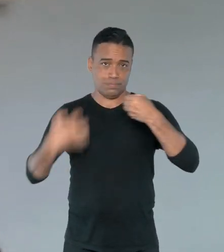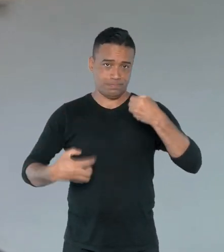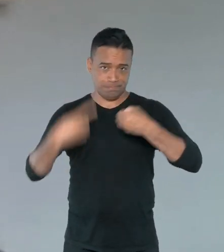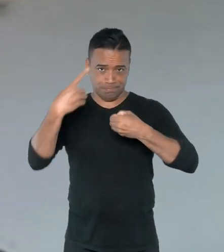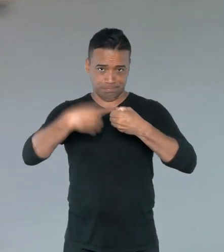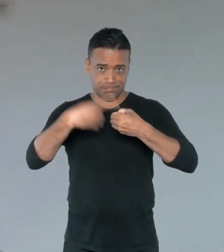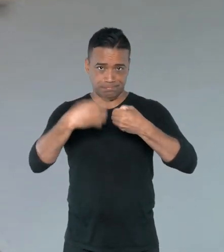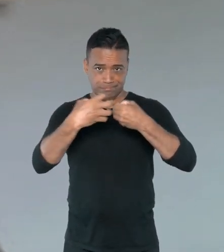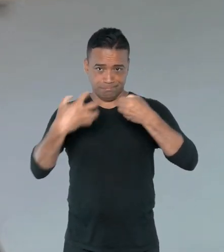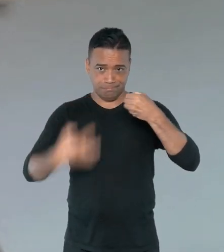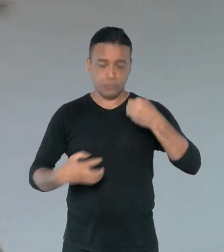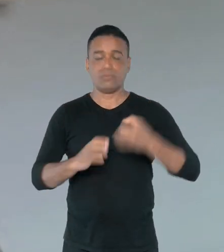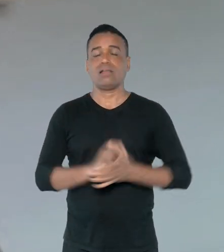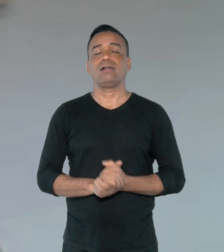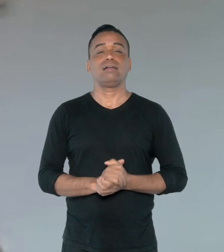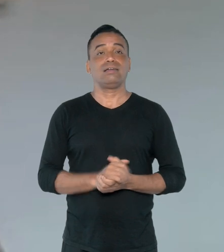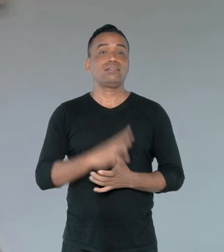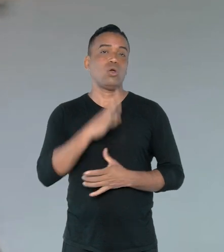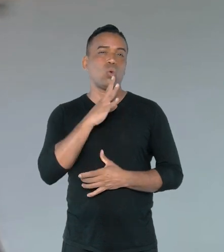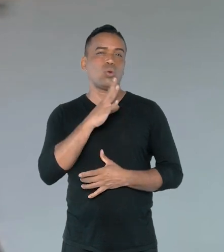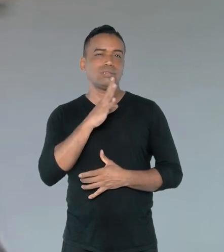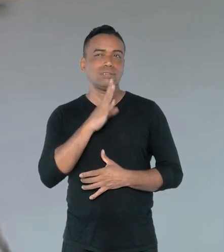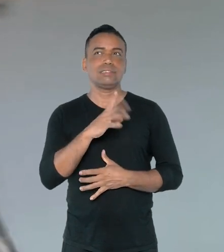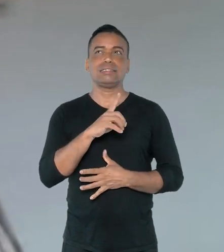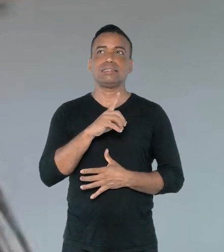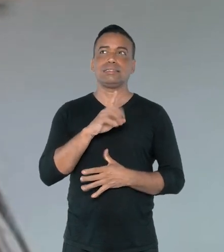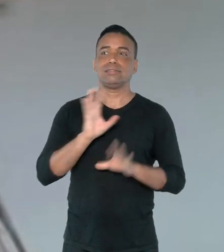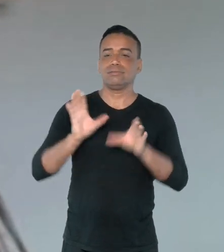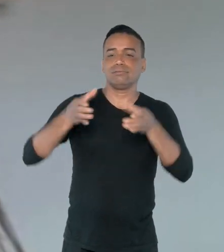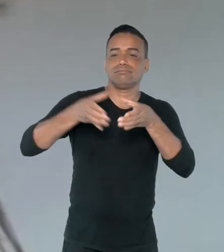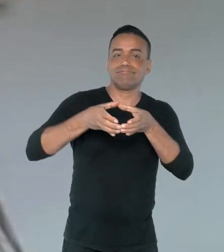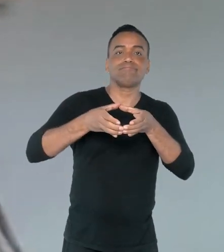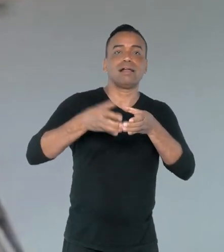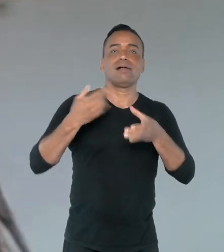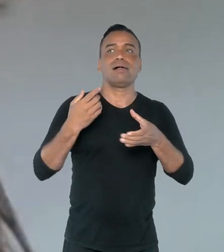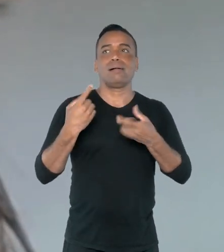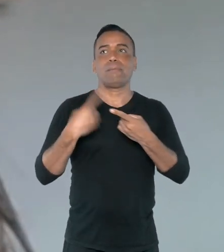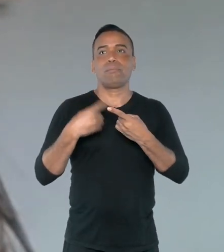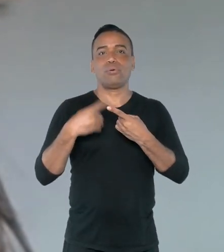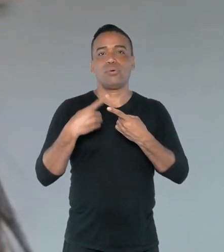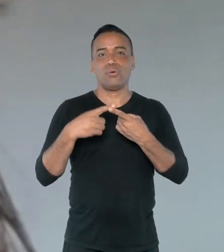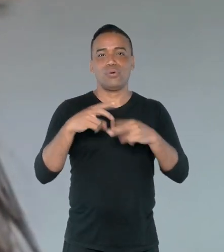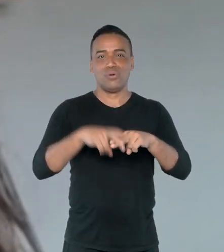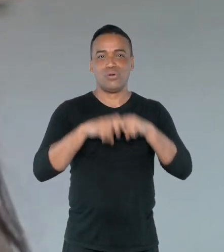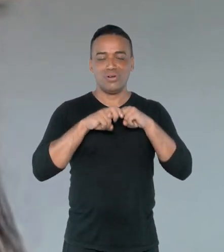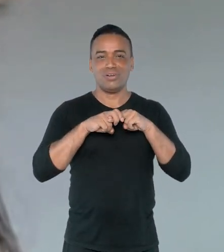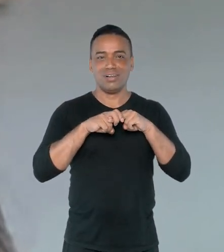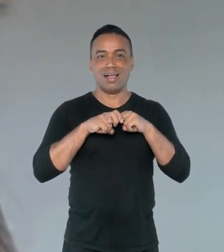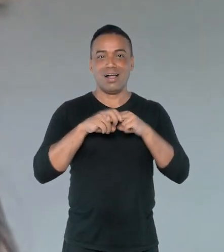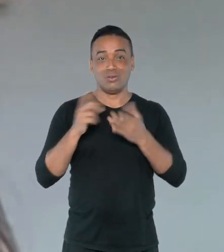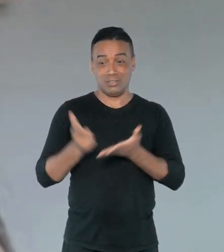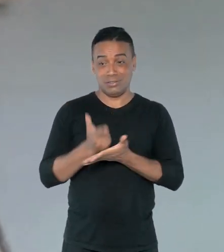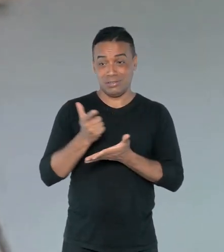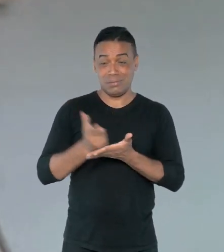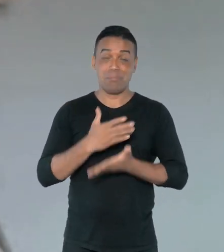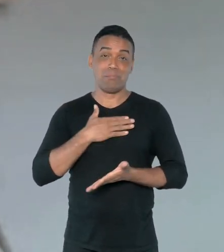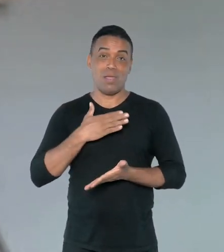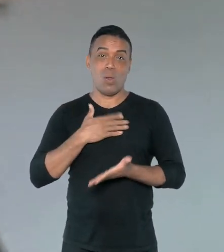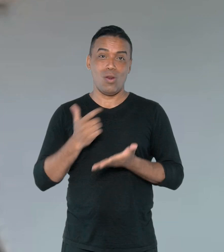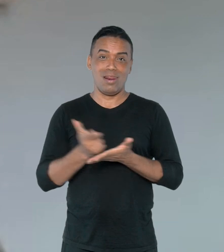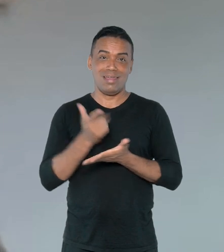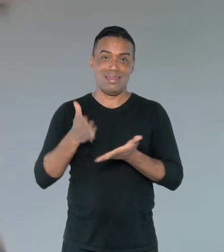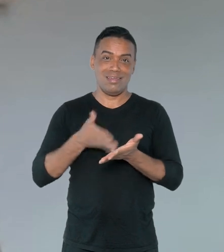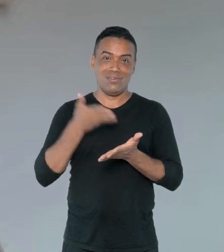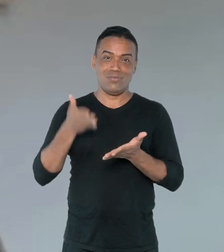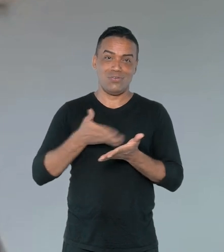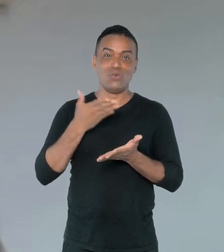E eu fiquei conhecendo eles através do livro, né? Porque